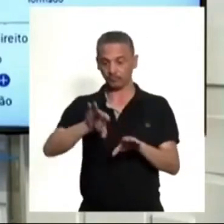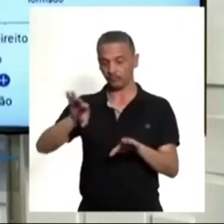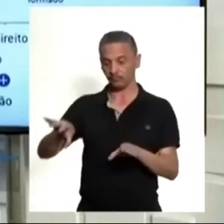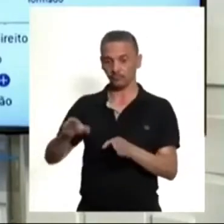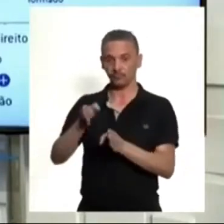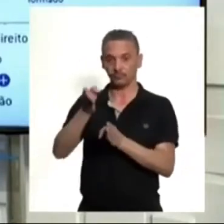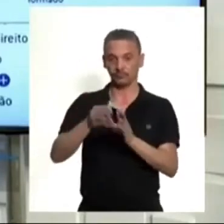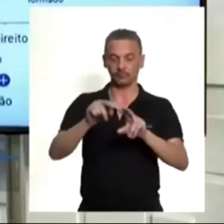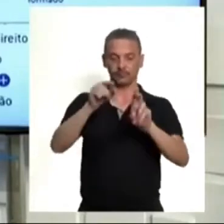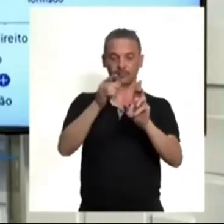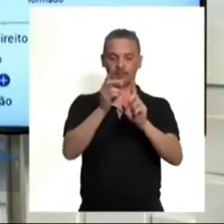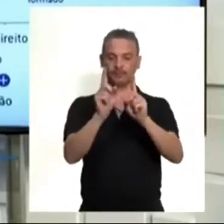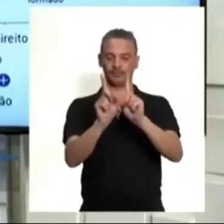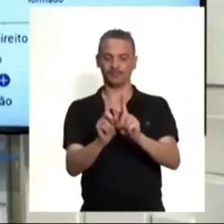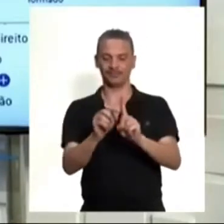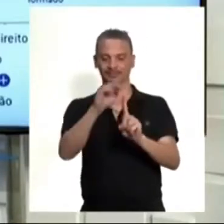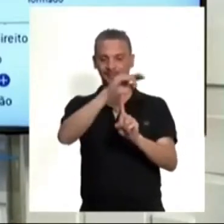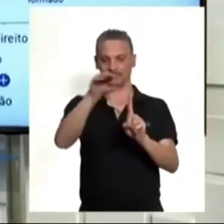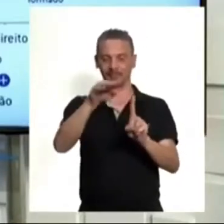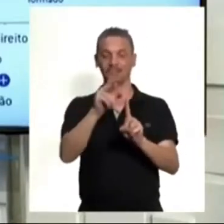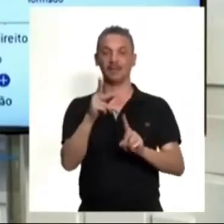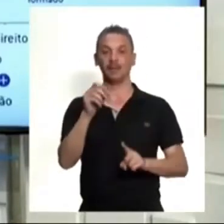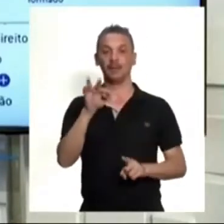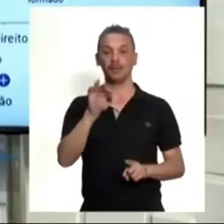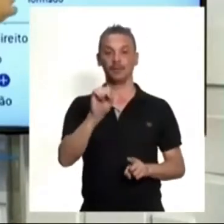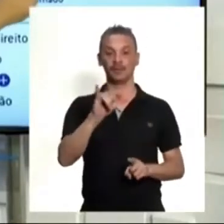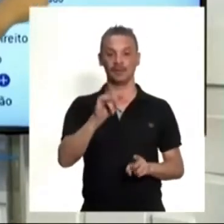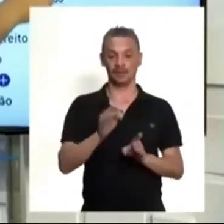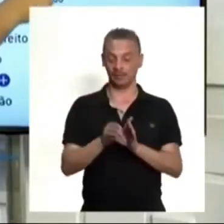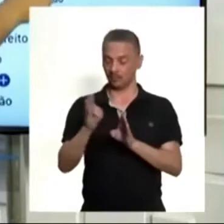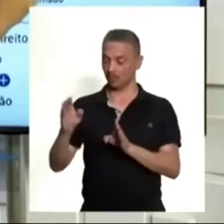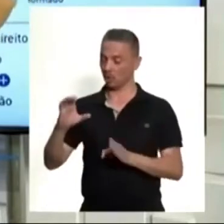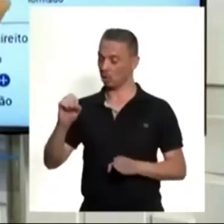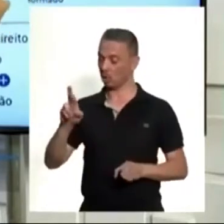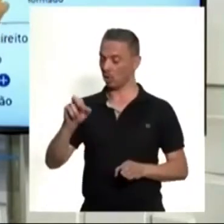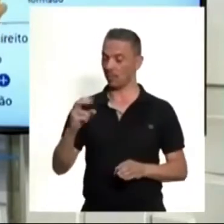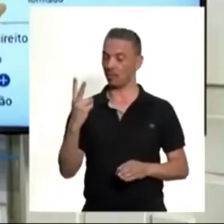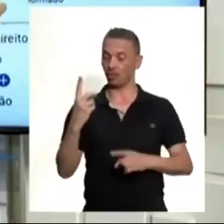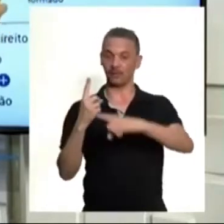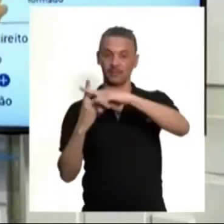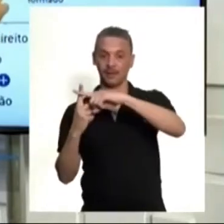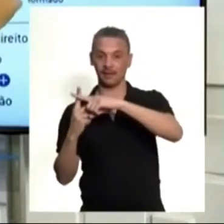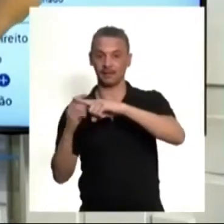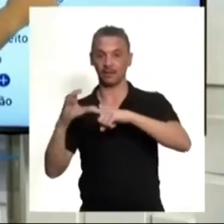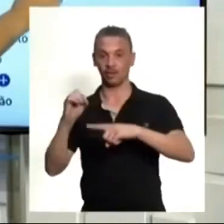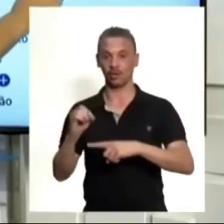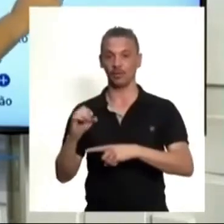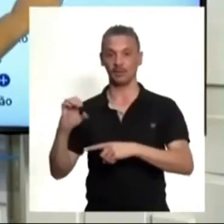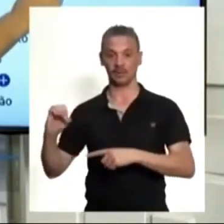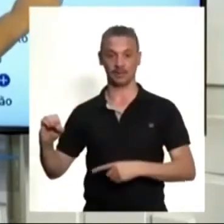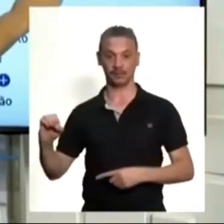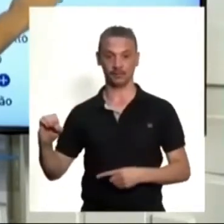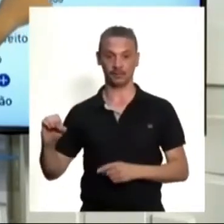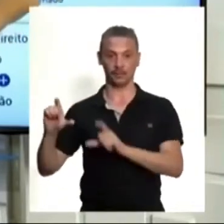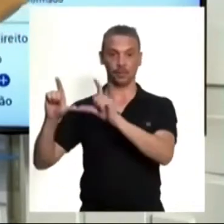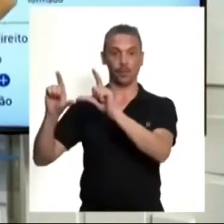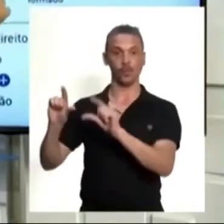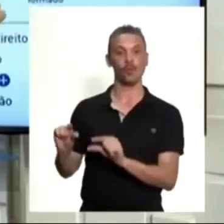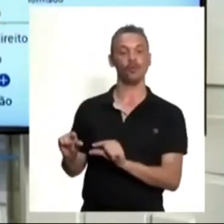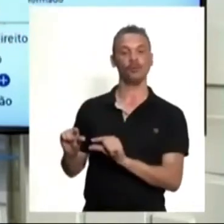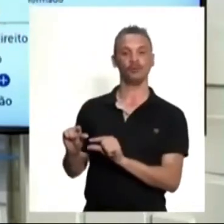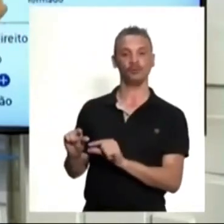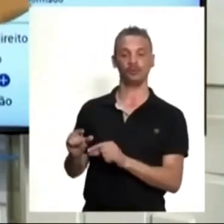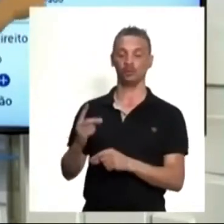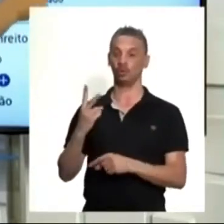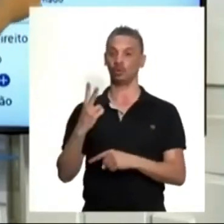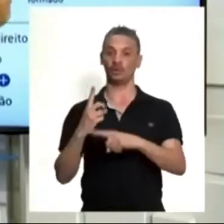ponte salina. Isso aqui é a representação da ponte salina. Aí do outro lado você tem cobre 2+ indo para cobre 0. Olha como é que é diferente agora. Ó, de 2+ para 0. O valor absoluto da